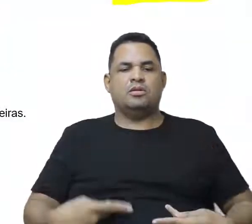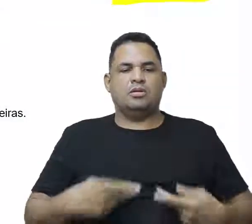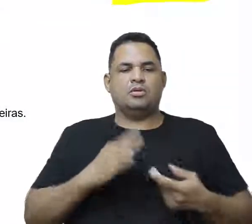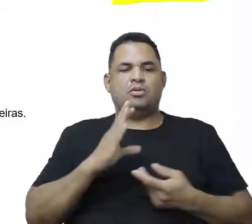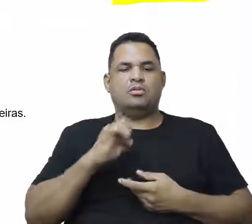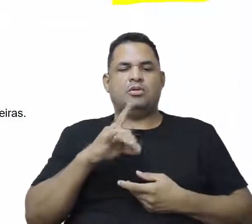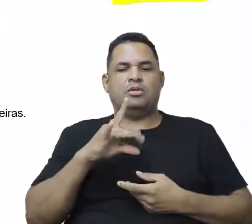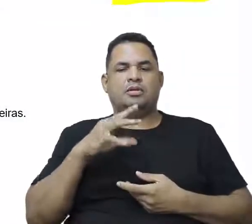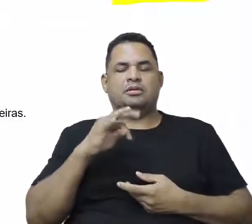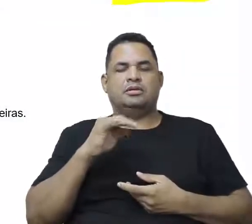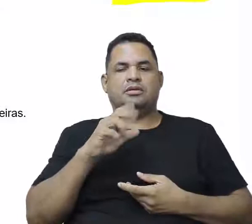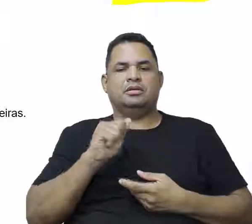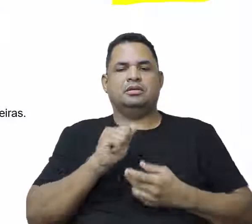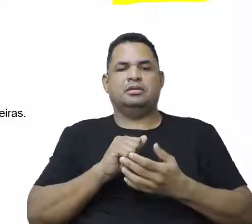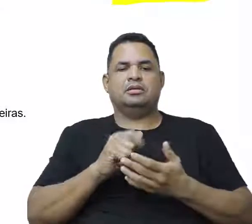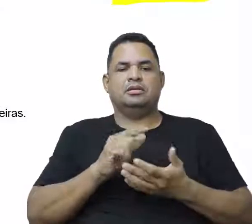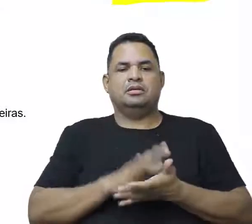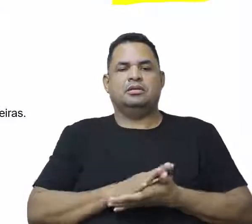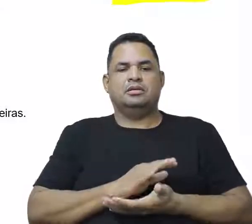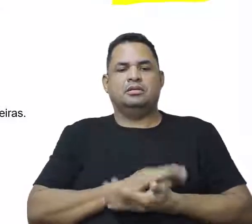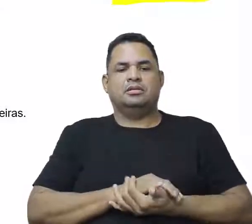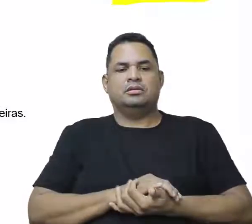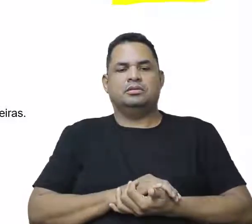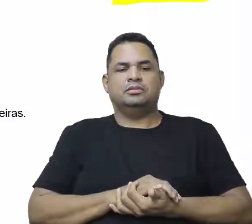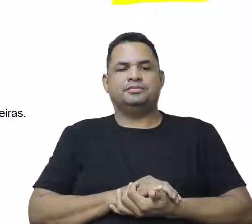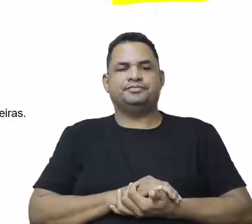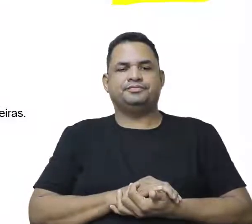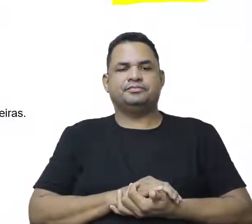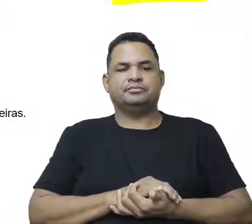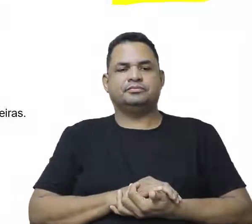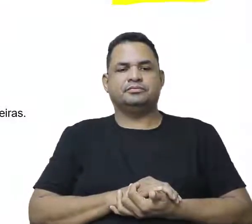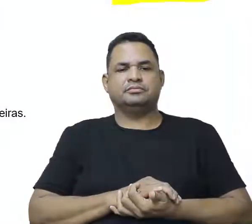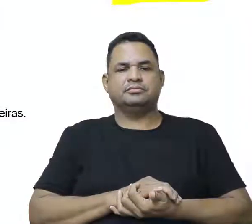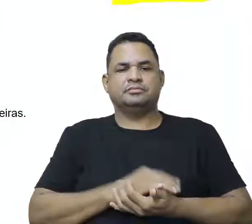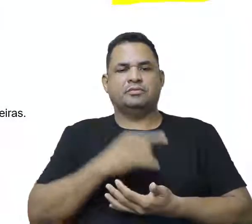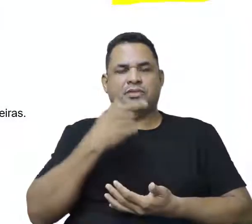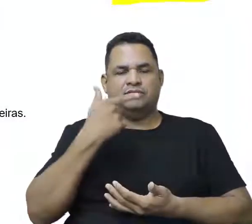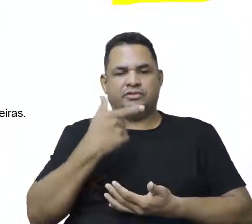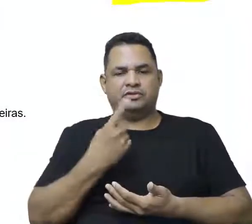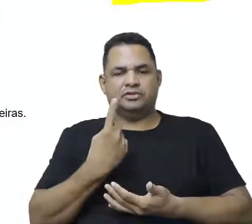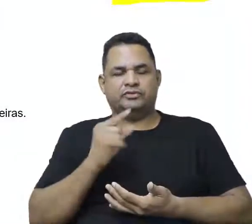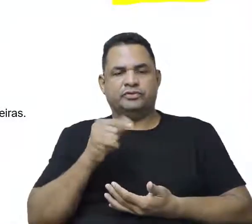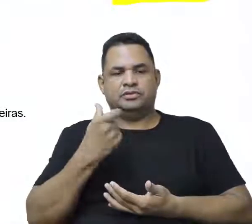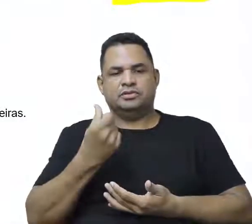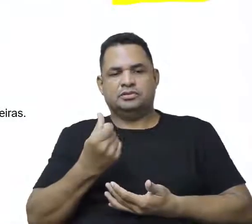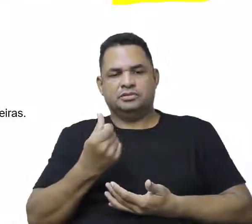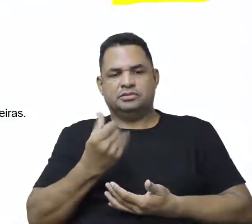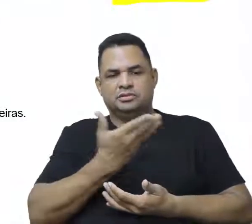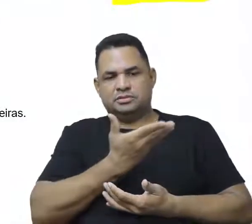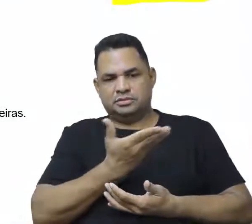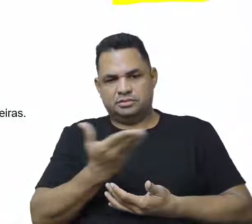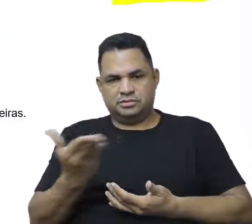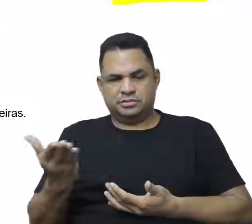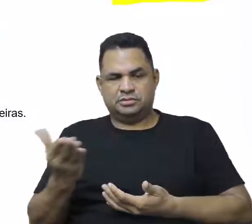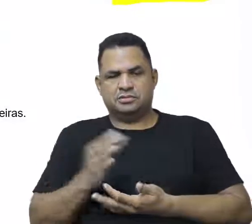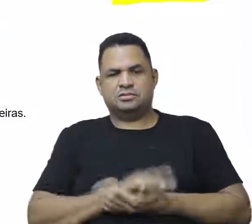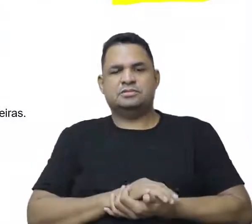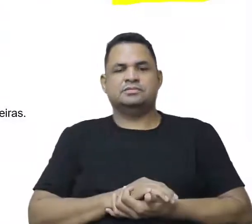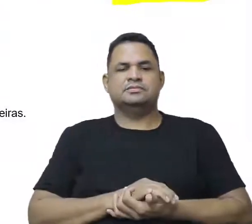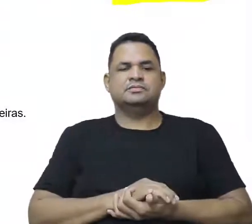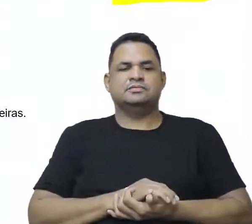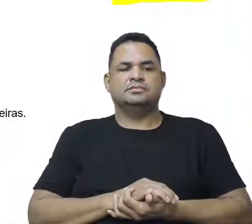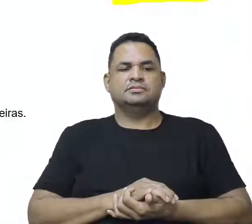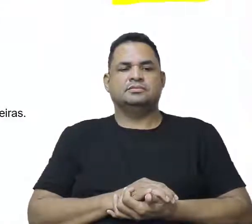temos na sequência 21,6, que são a função social da atividade física. Nós temos